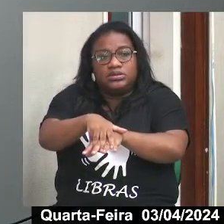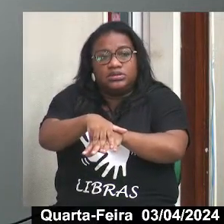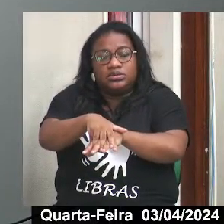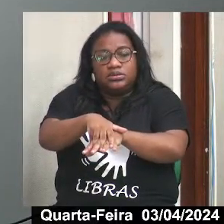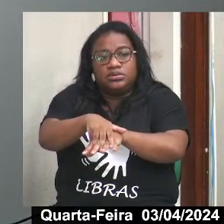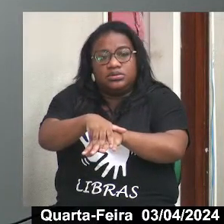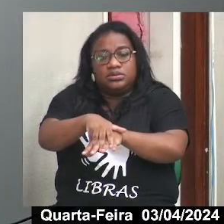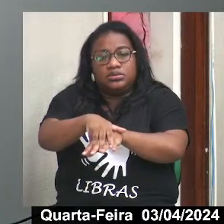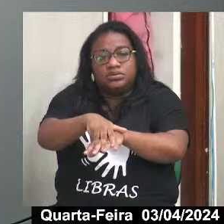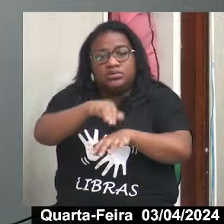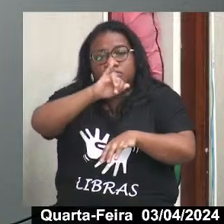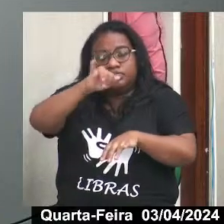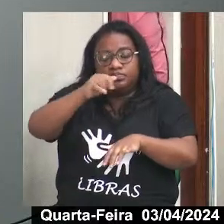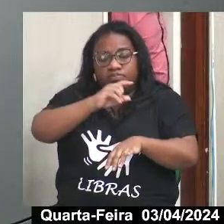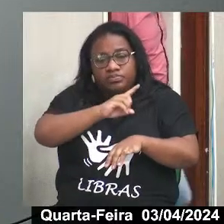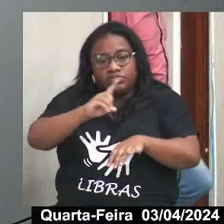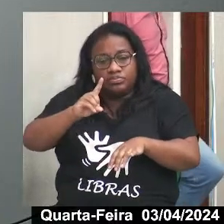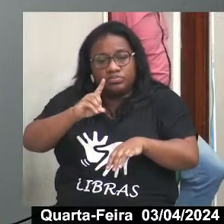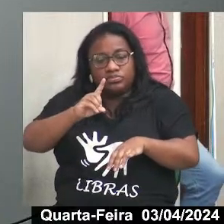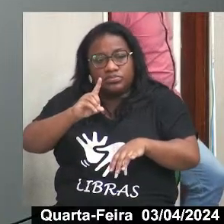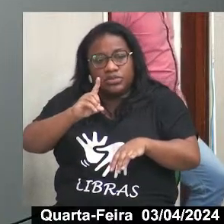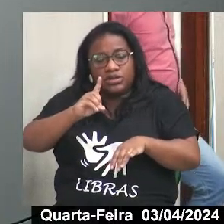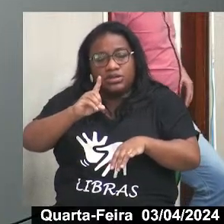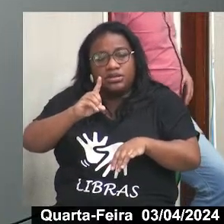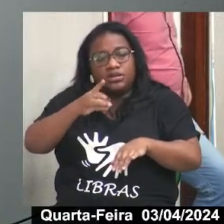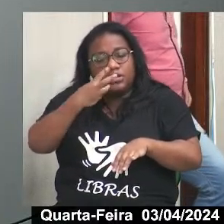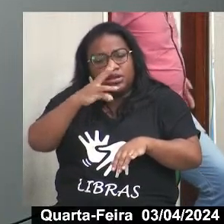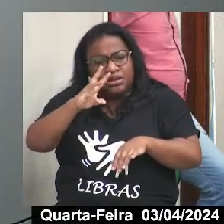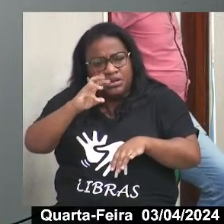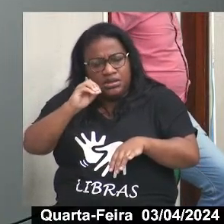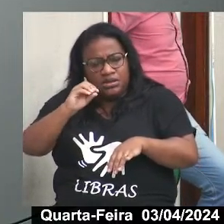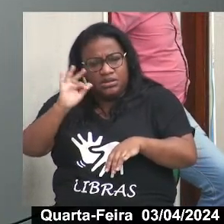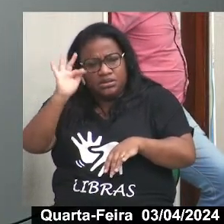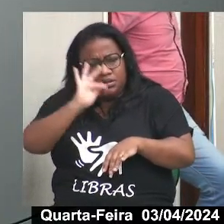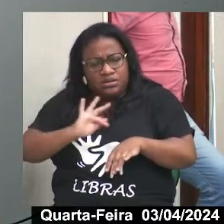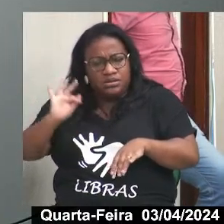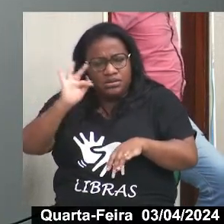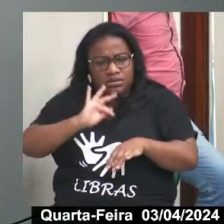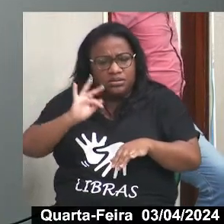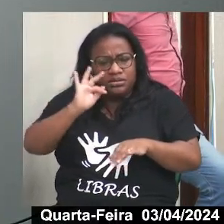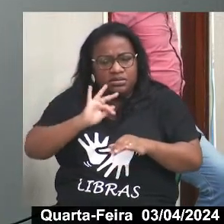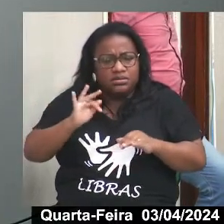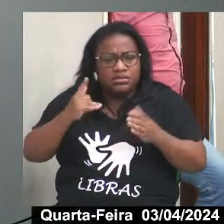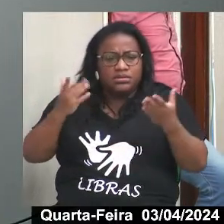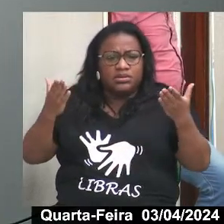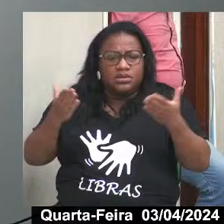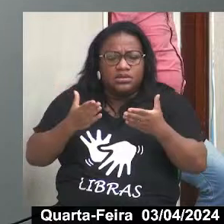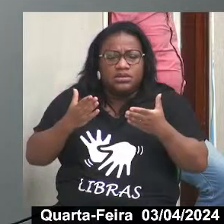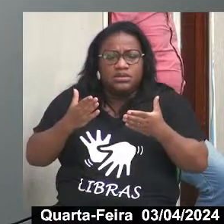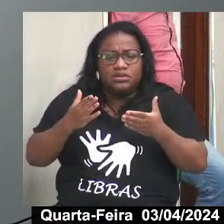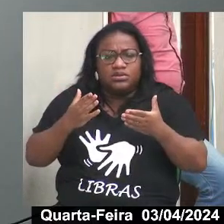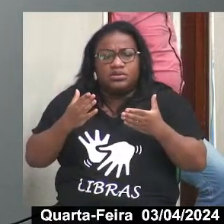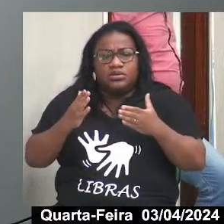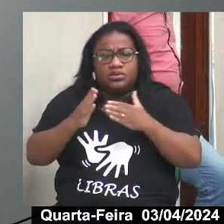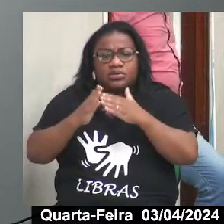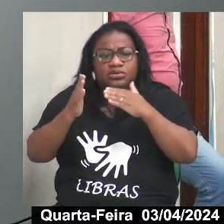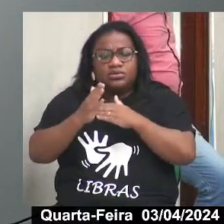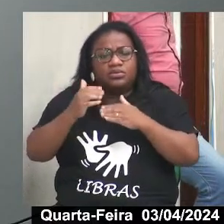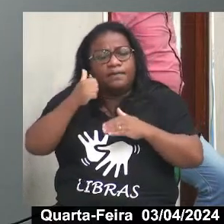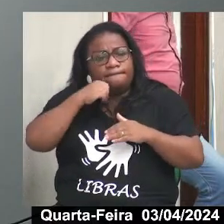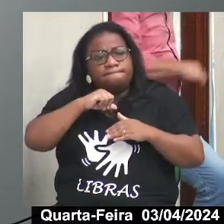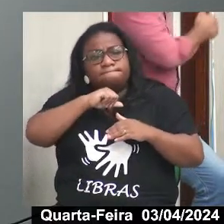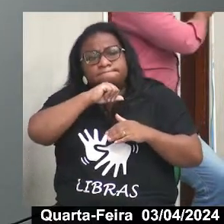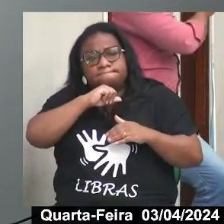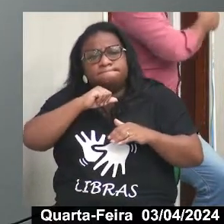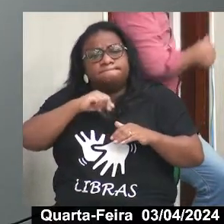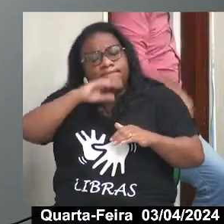o primeiro Cine Inclusão aqui no Jardim São Marcos, no cinema, que tinha mais de 30 famílias lá. Fico muito grato, muito agradecido por todas as mães,